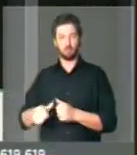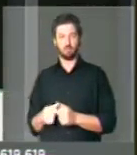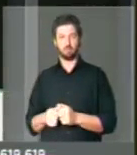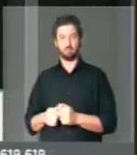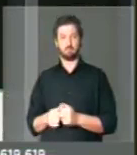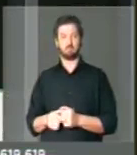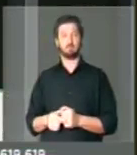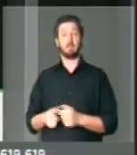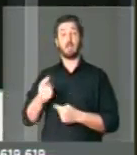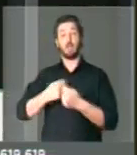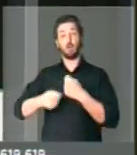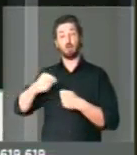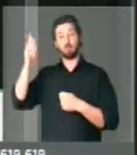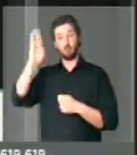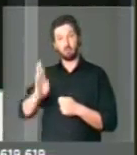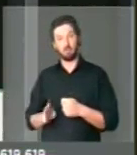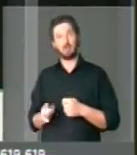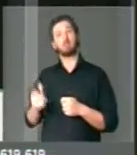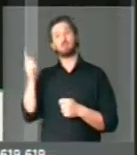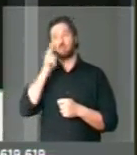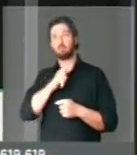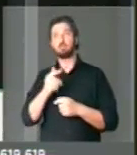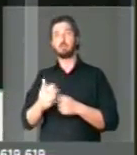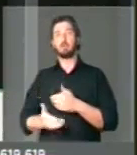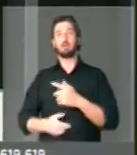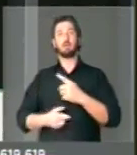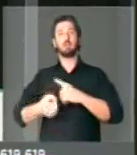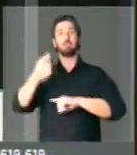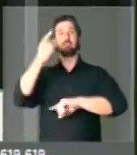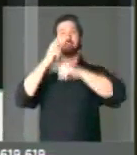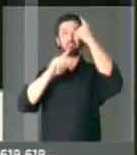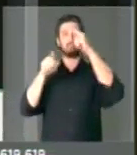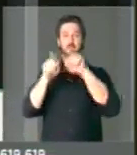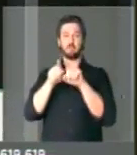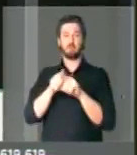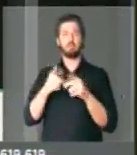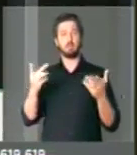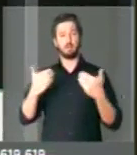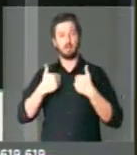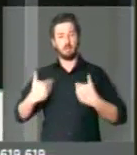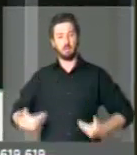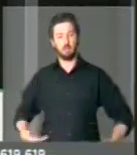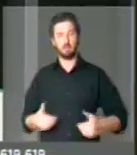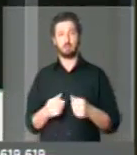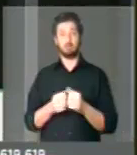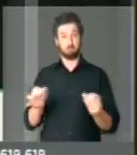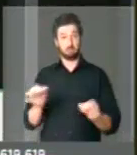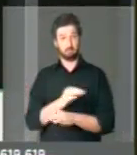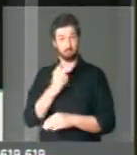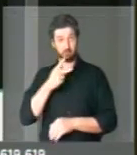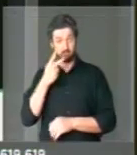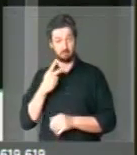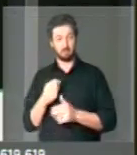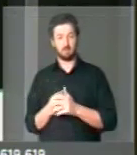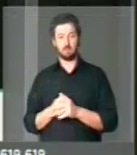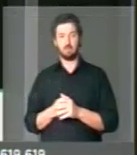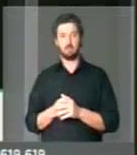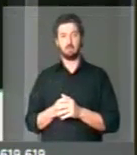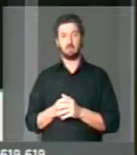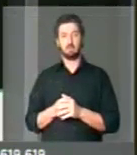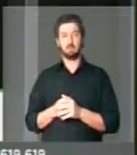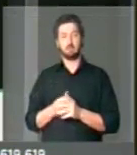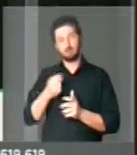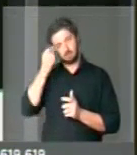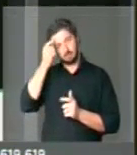a fazer com que a economia brasileira ela volte a frutificar. Então, senhor presidente, eu quero aqui finalizar essa análise, né, e